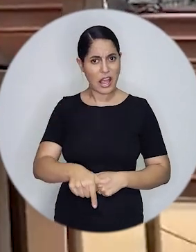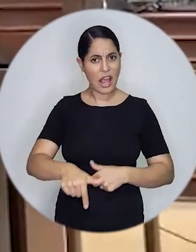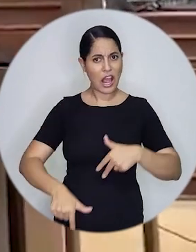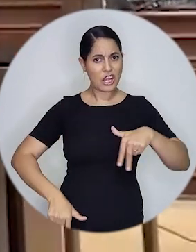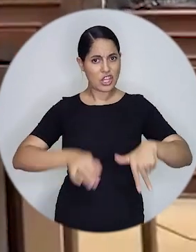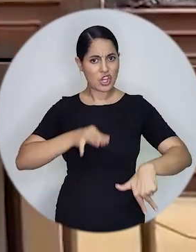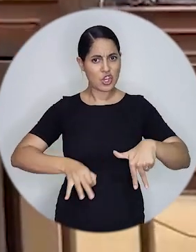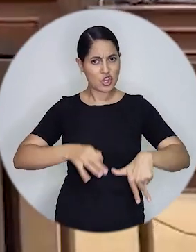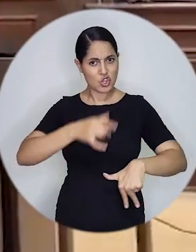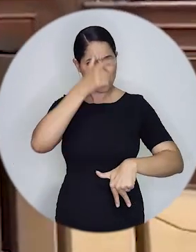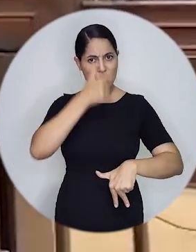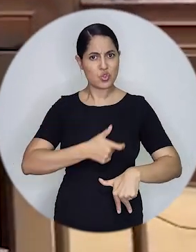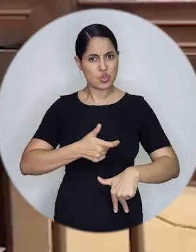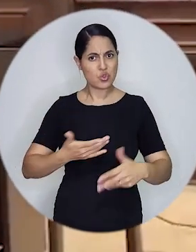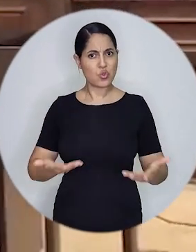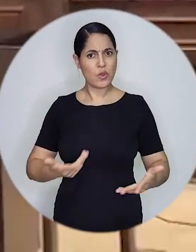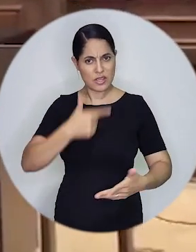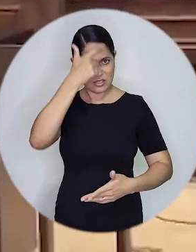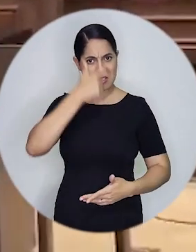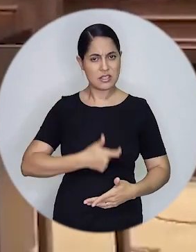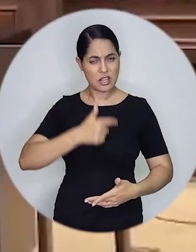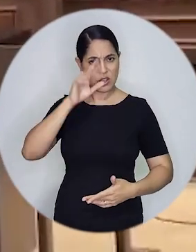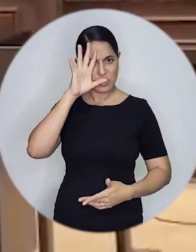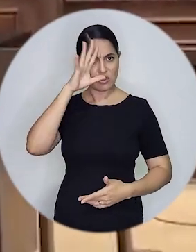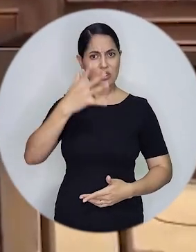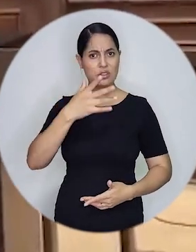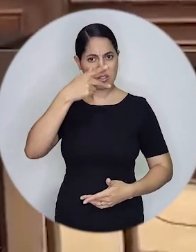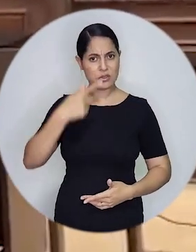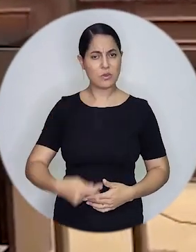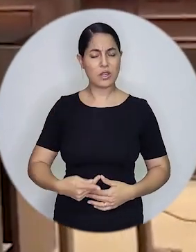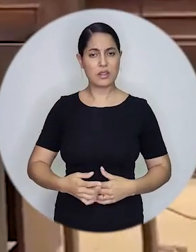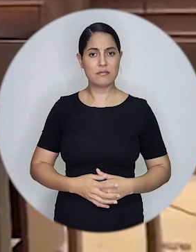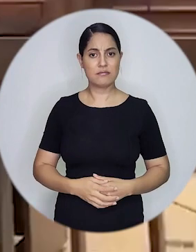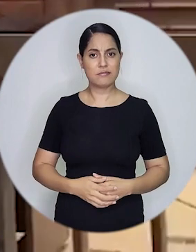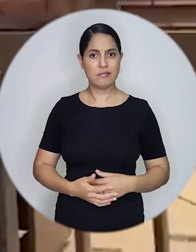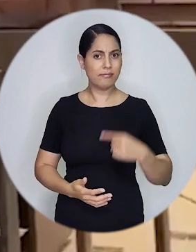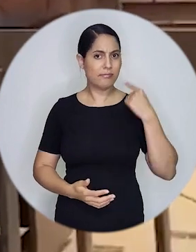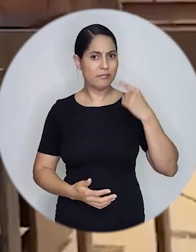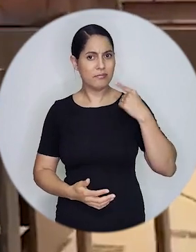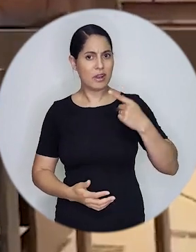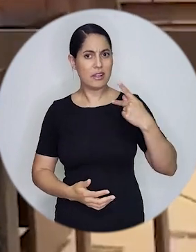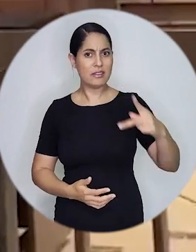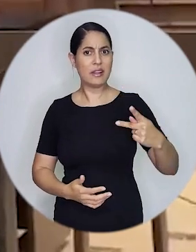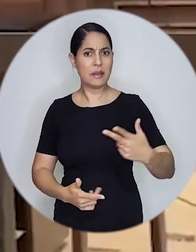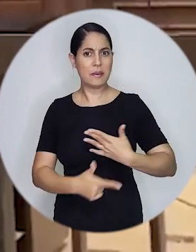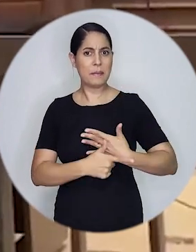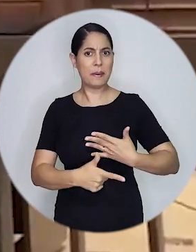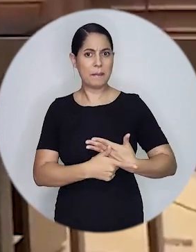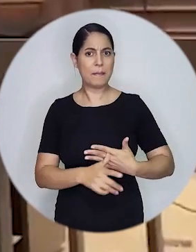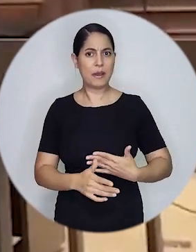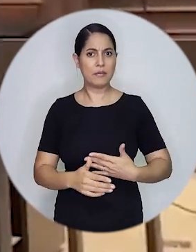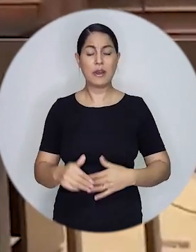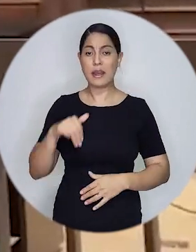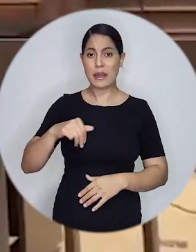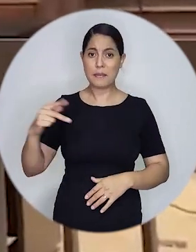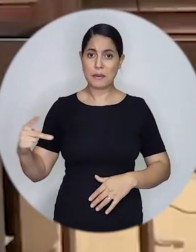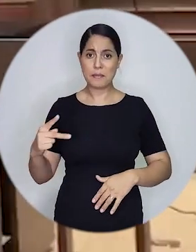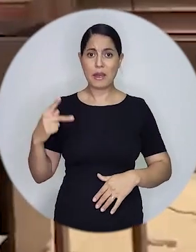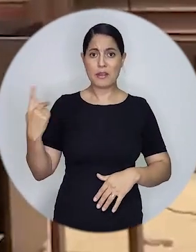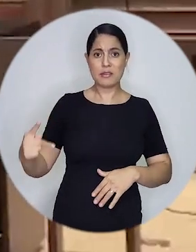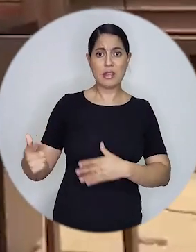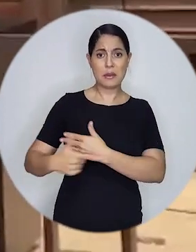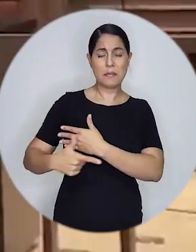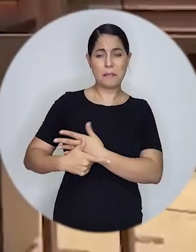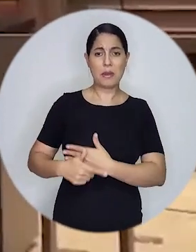Tá? Isso é para se aprender que aqui existe juiz. Tá? Quem decide aqui, as coisas são juízes. O